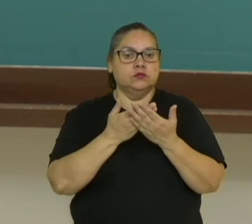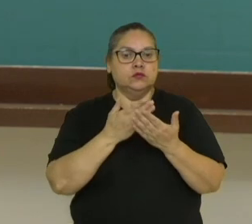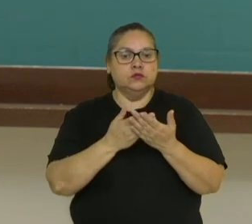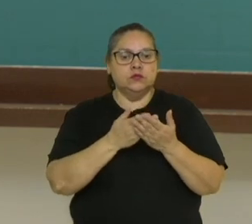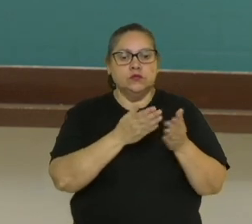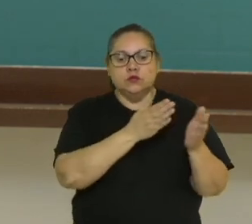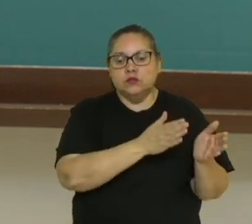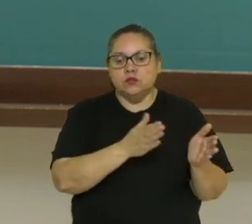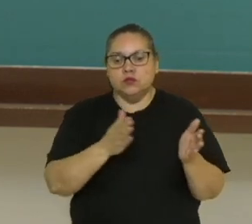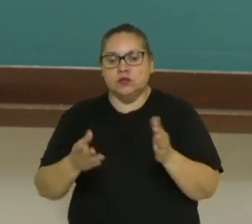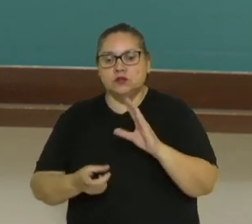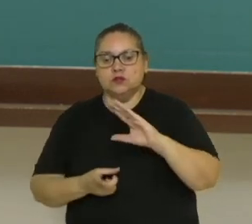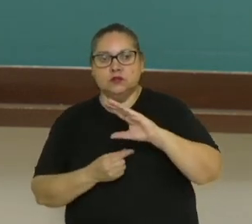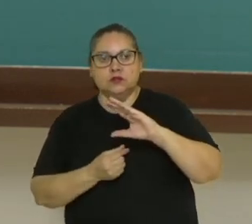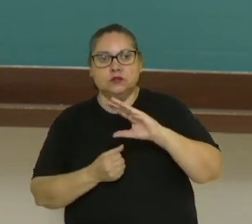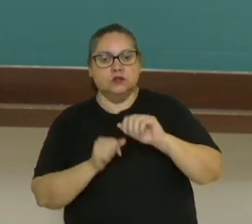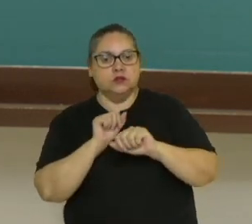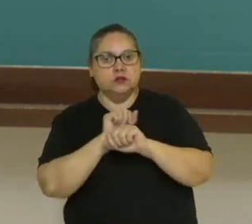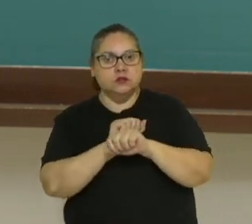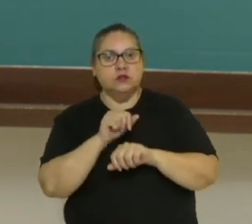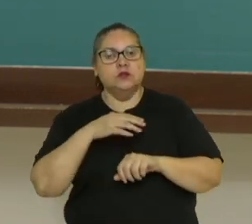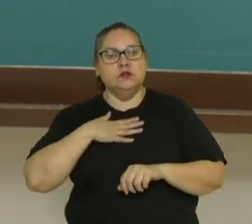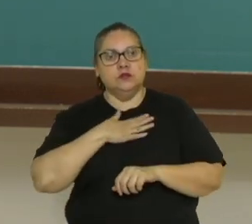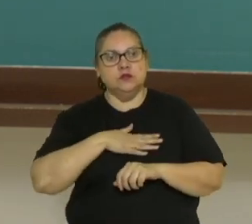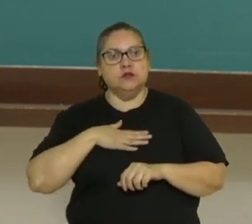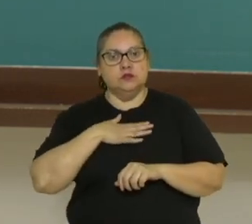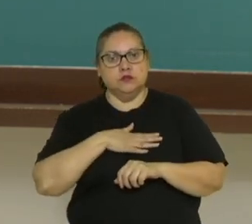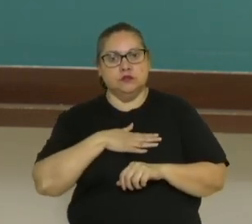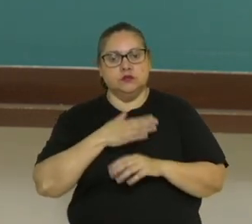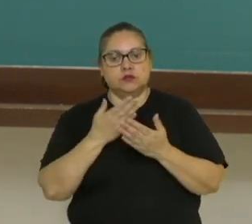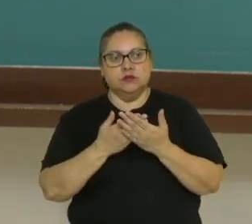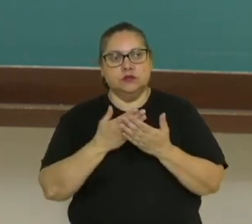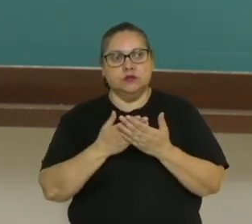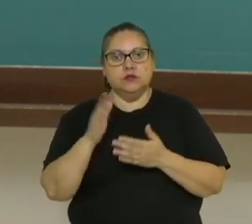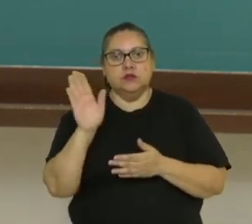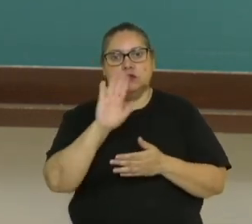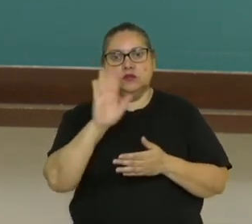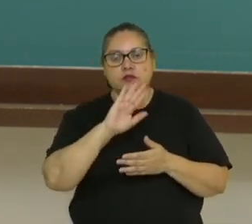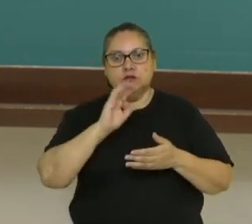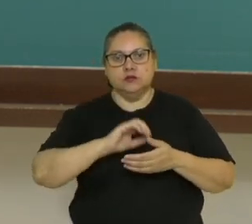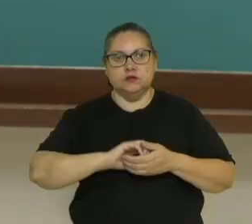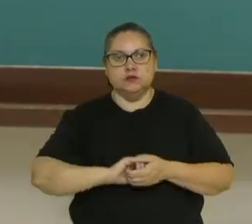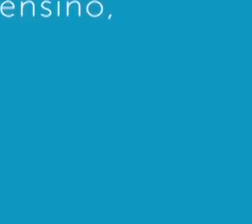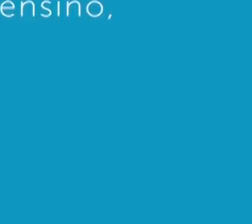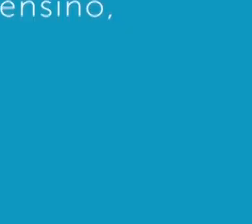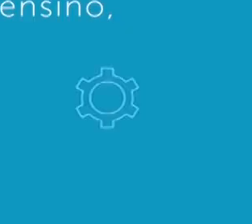fases do capitalismo. Eu espero que vocês tenham gostado da aula e até breve.